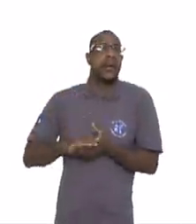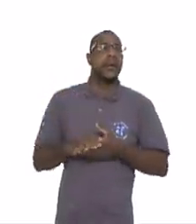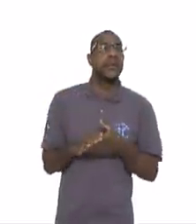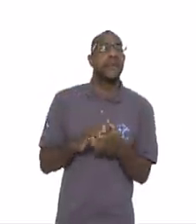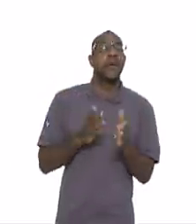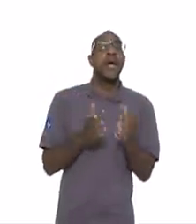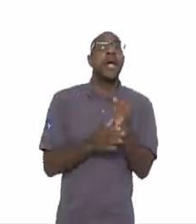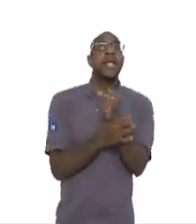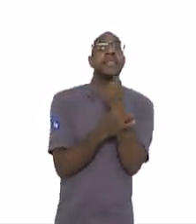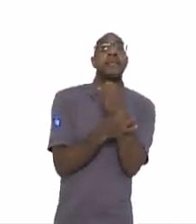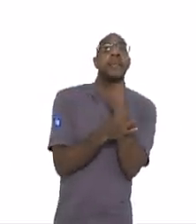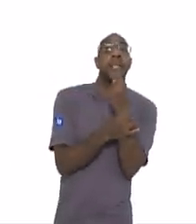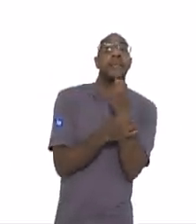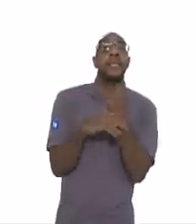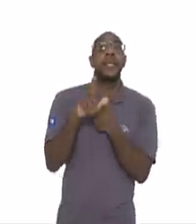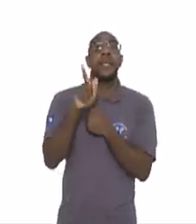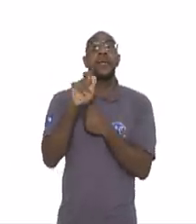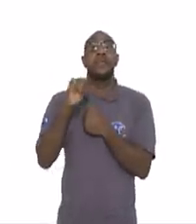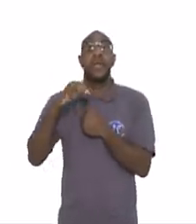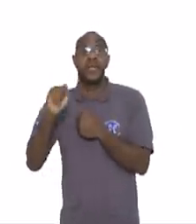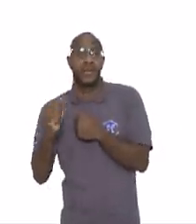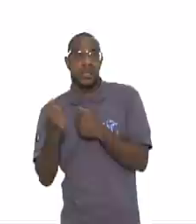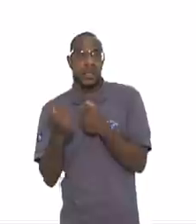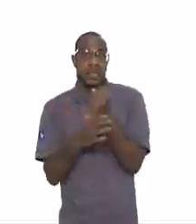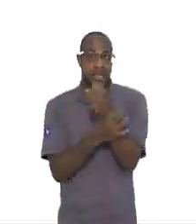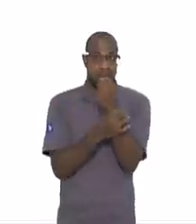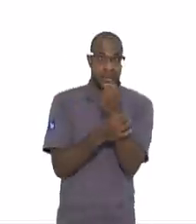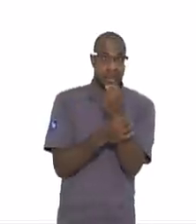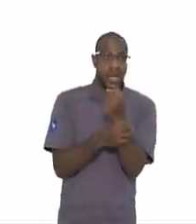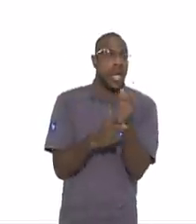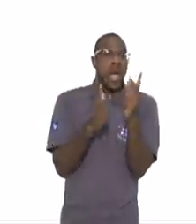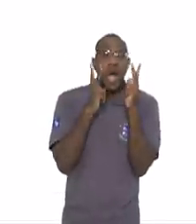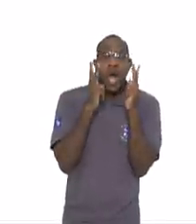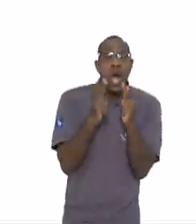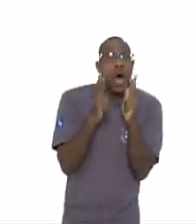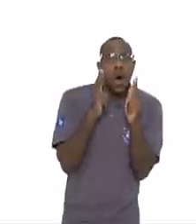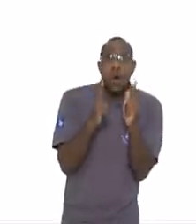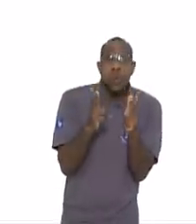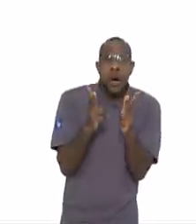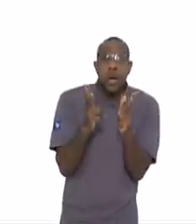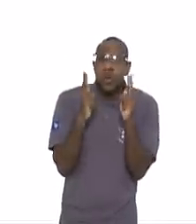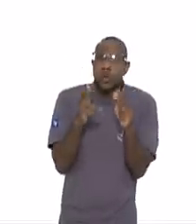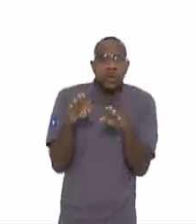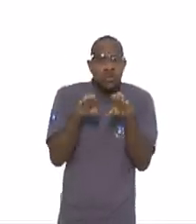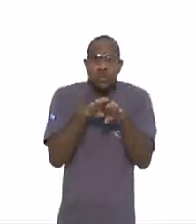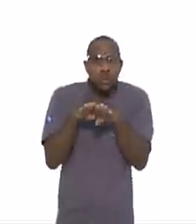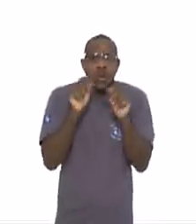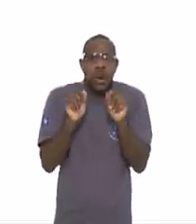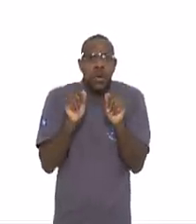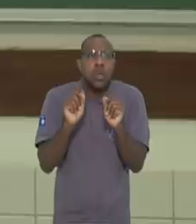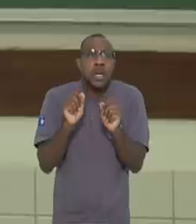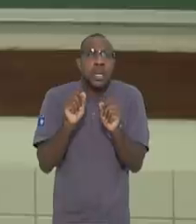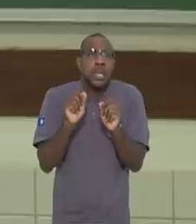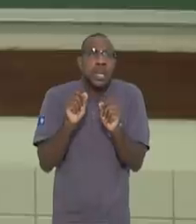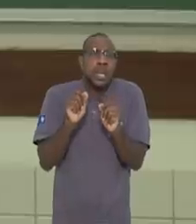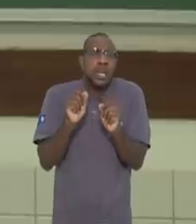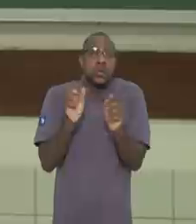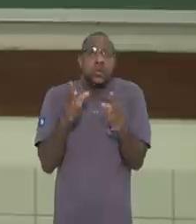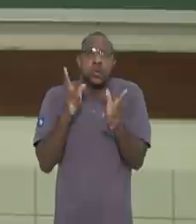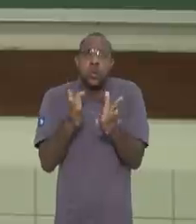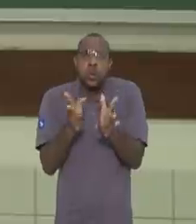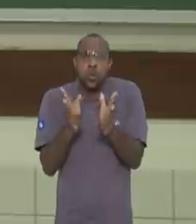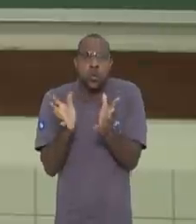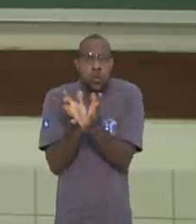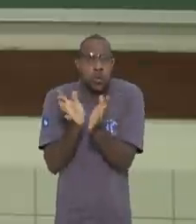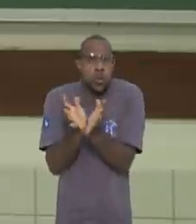ser introdução de genes sadios da mesma espécie com o uso do DNA recombinante? Pode ser? Pode, ó,